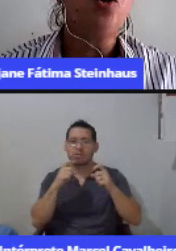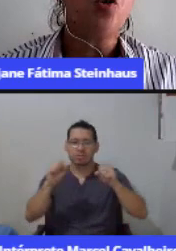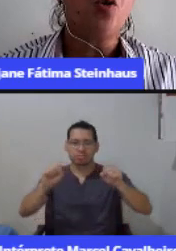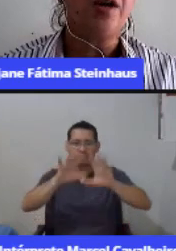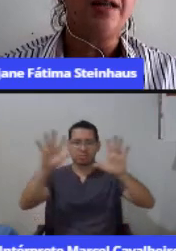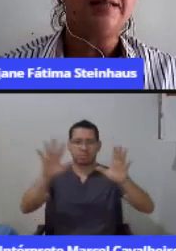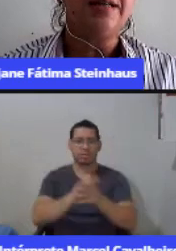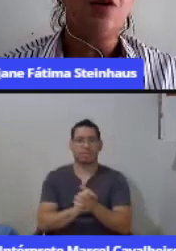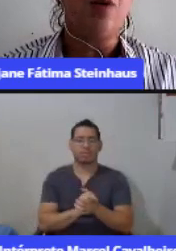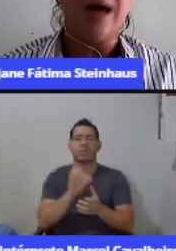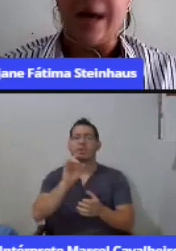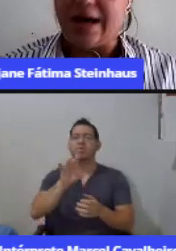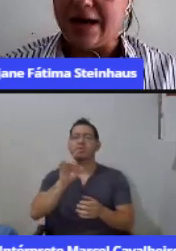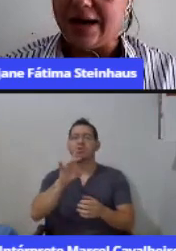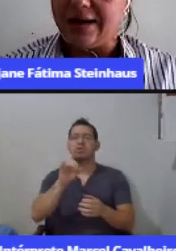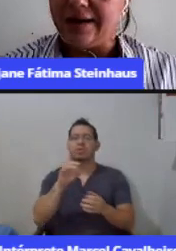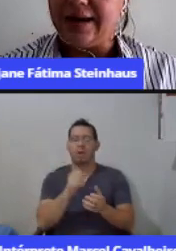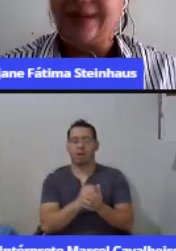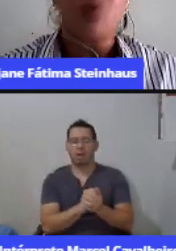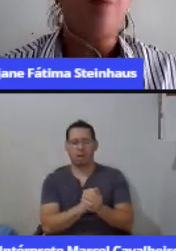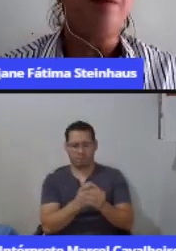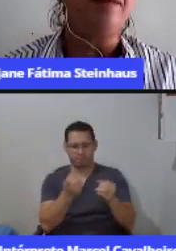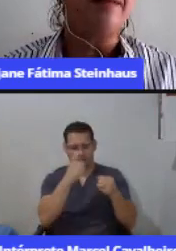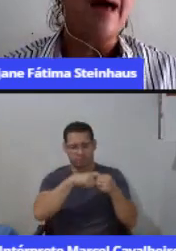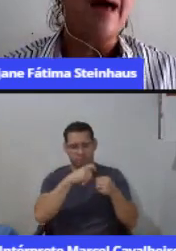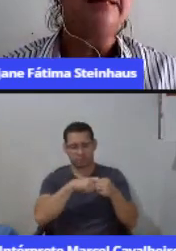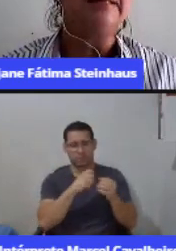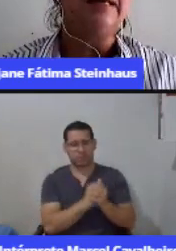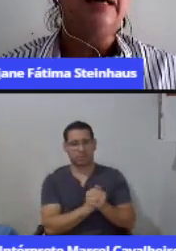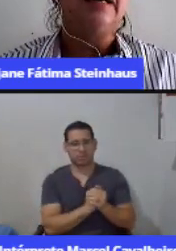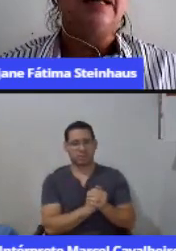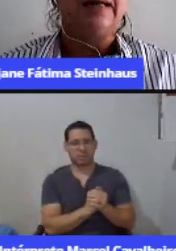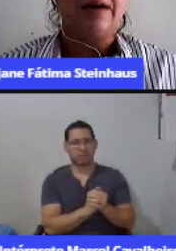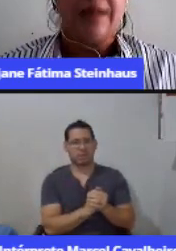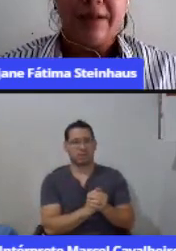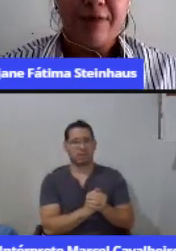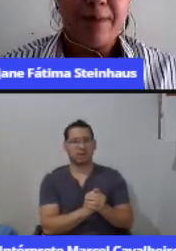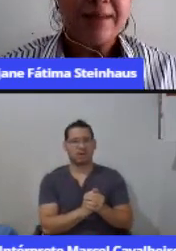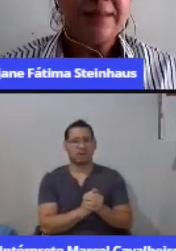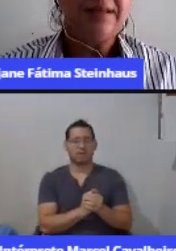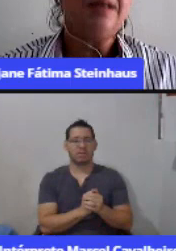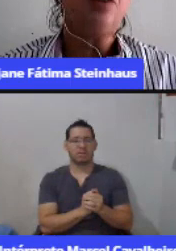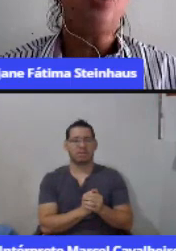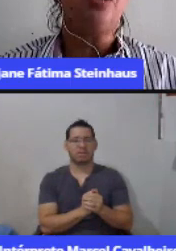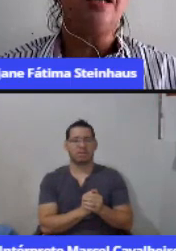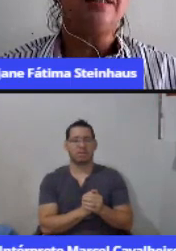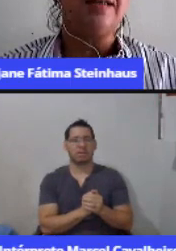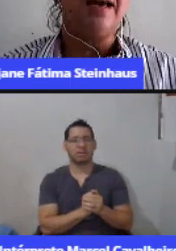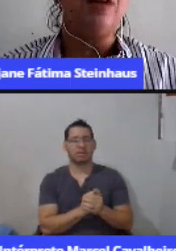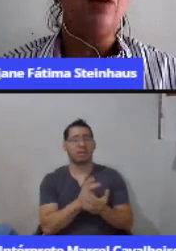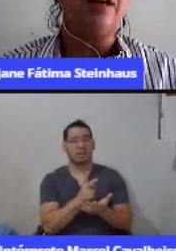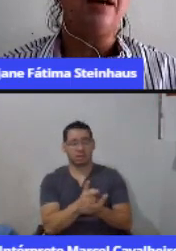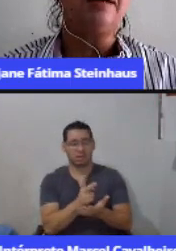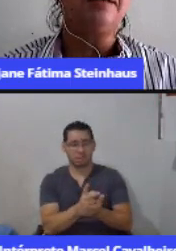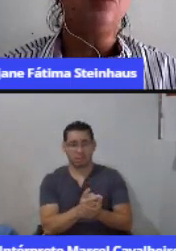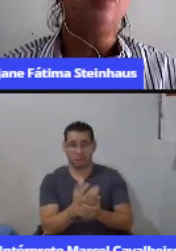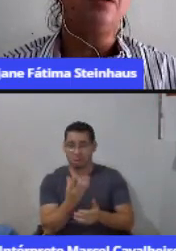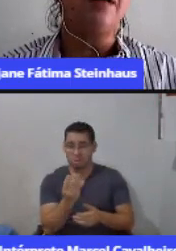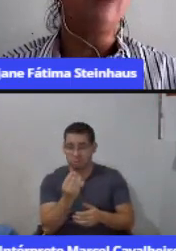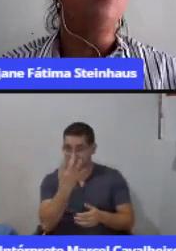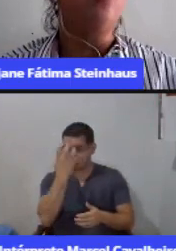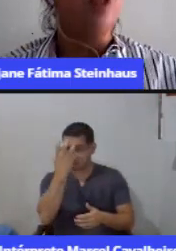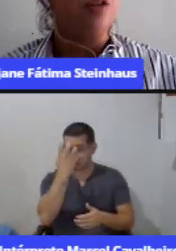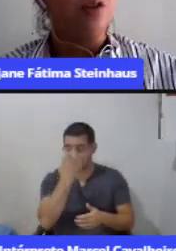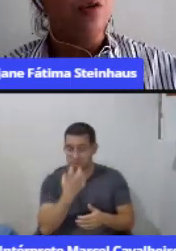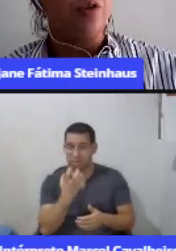um gancho com relação às complementares, levar bastante a sério a questão